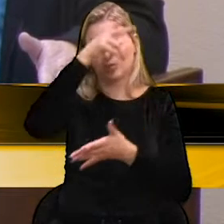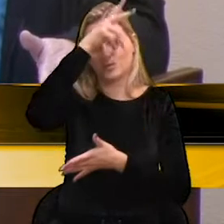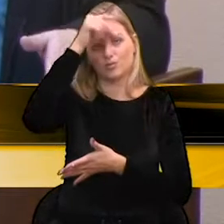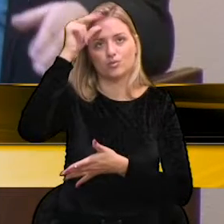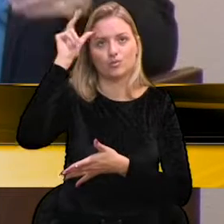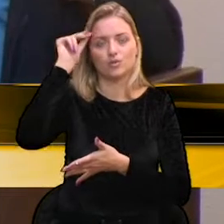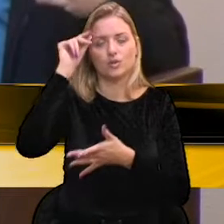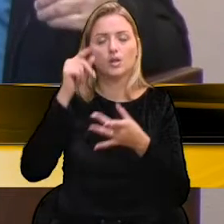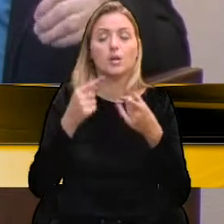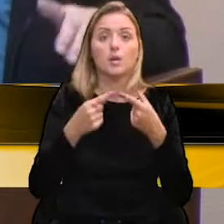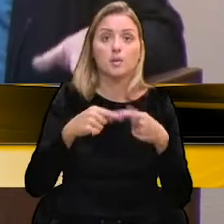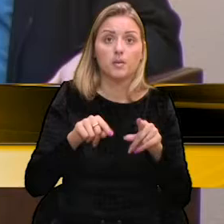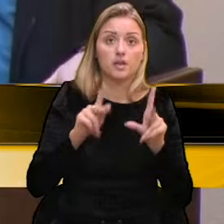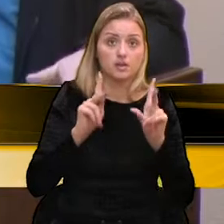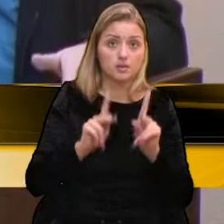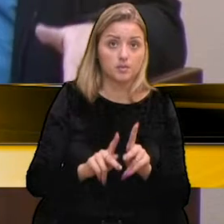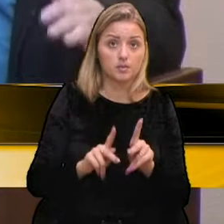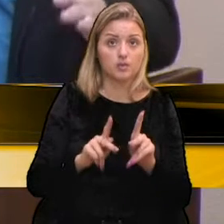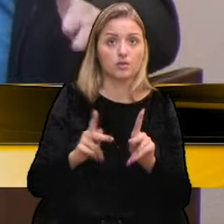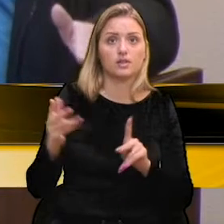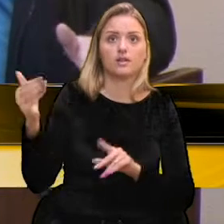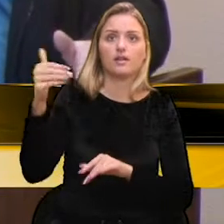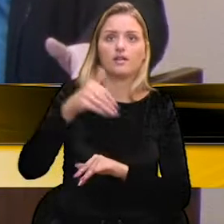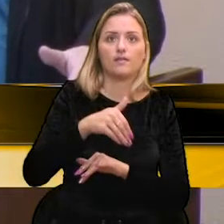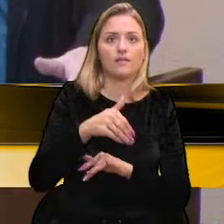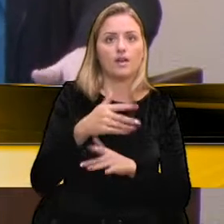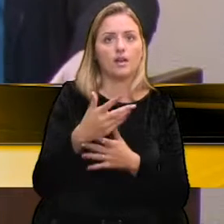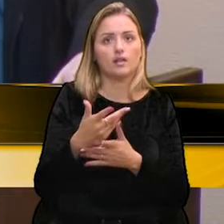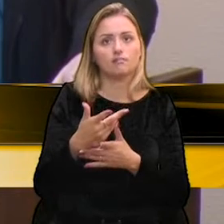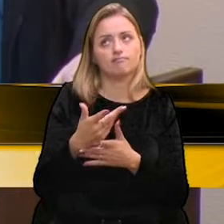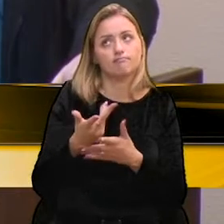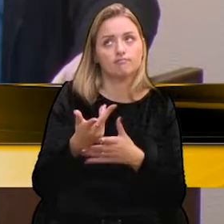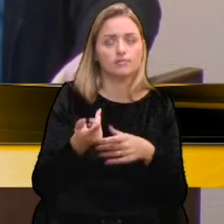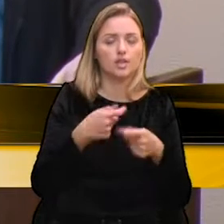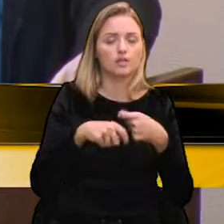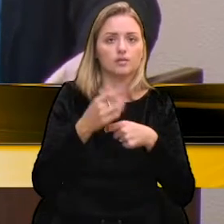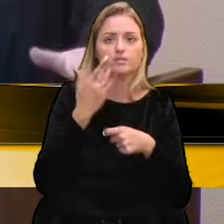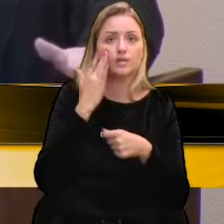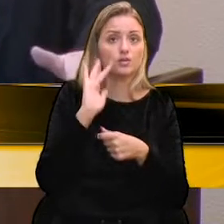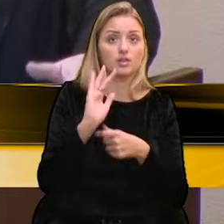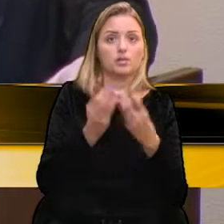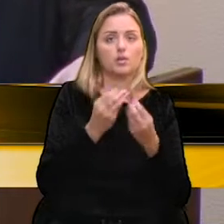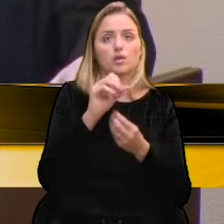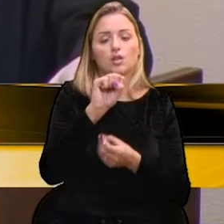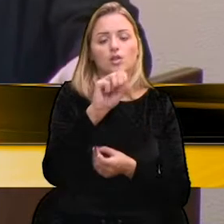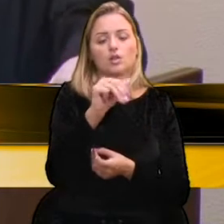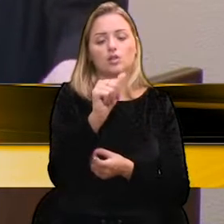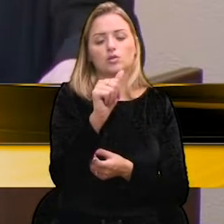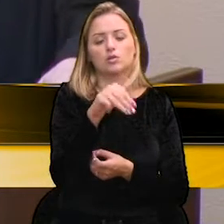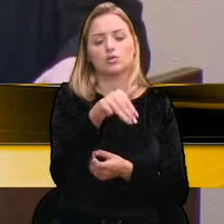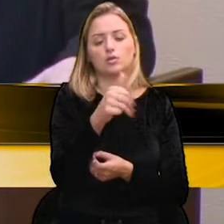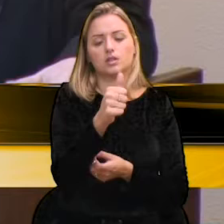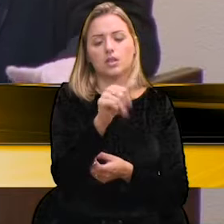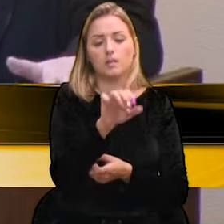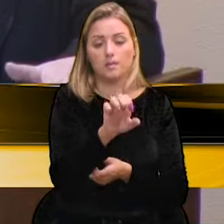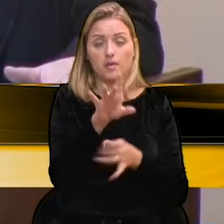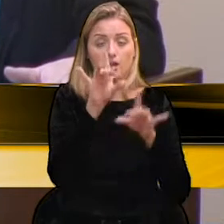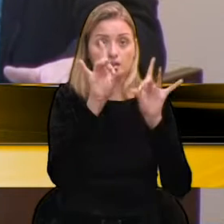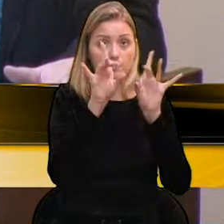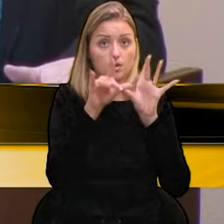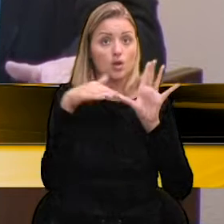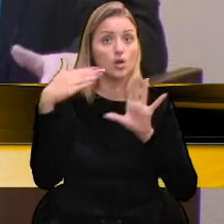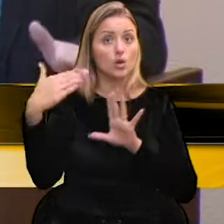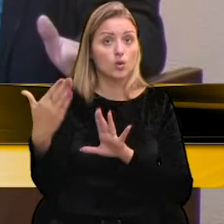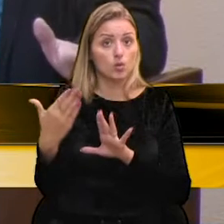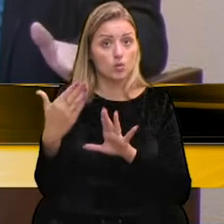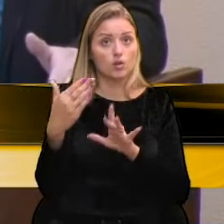Então, mas aqueles que vêm de fora não têm essa visão. No Samai, especificamente, logo que